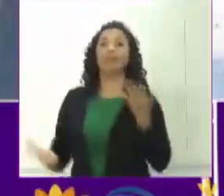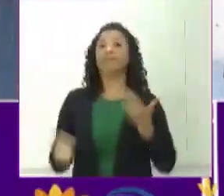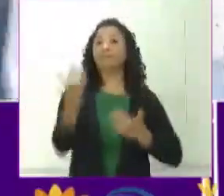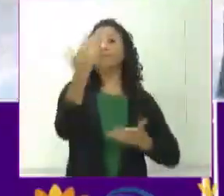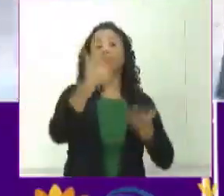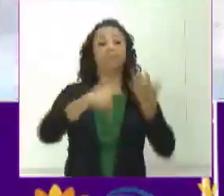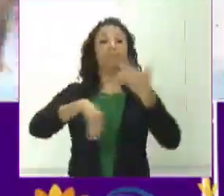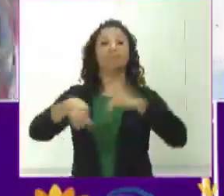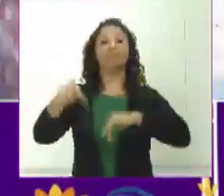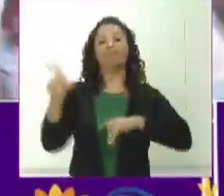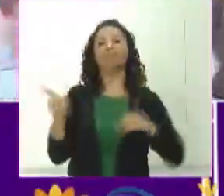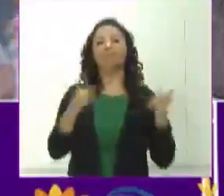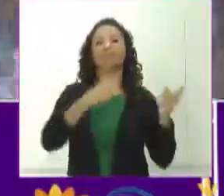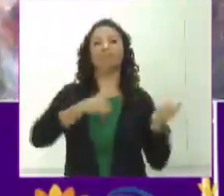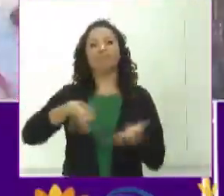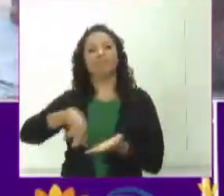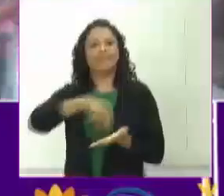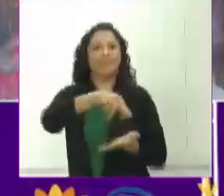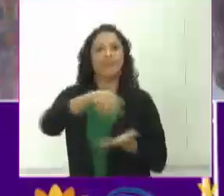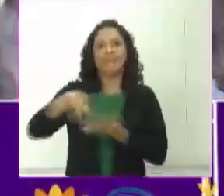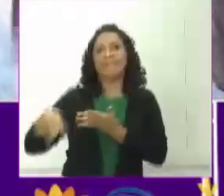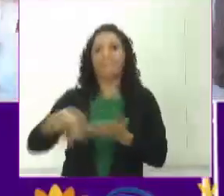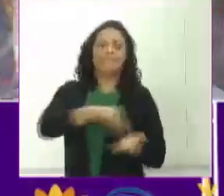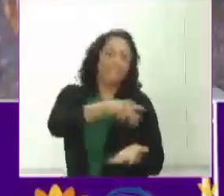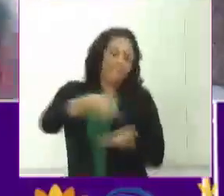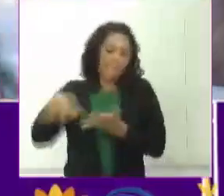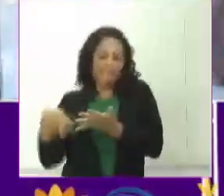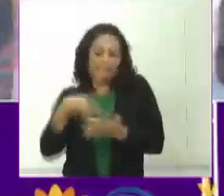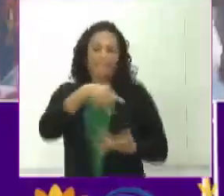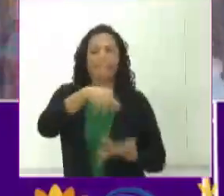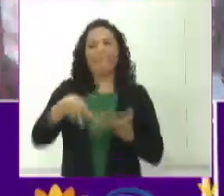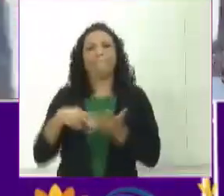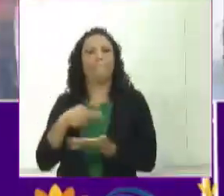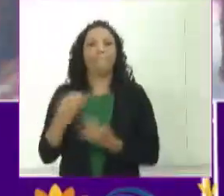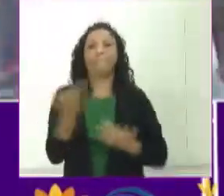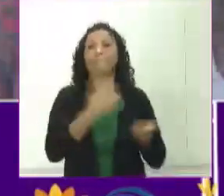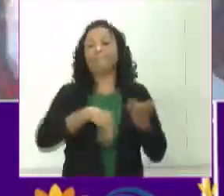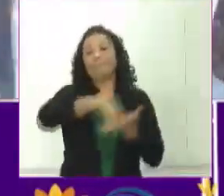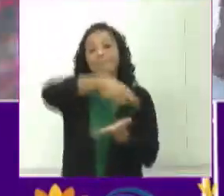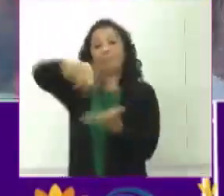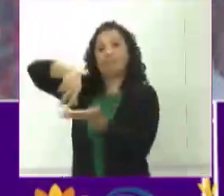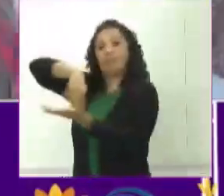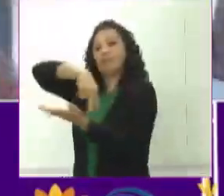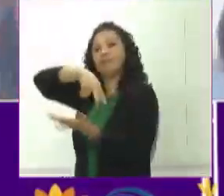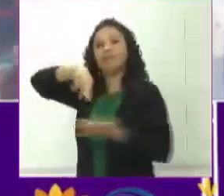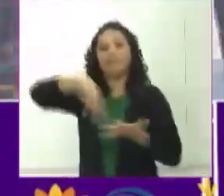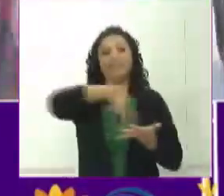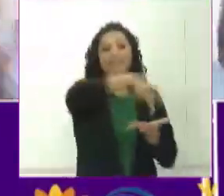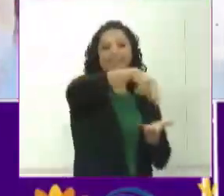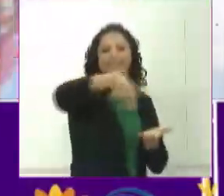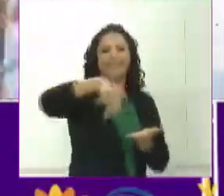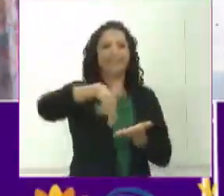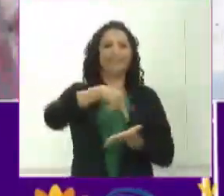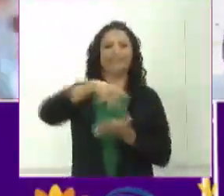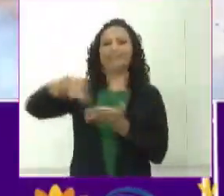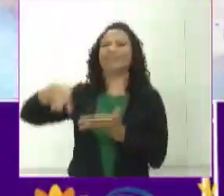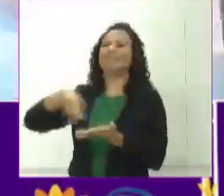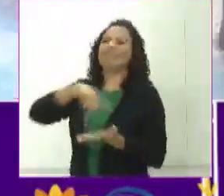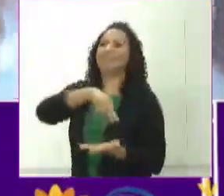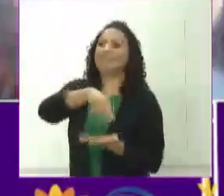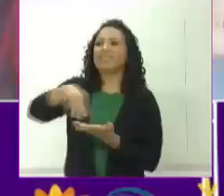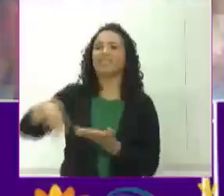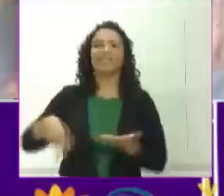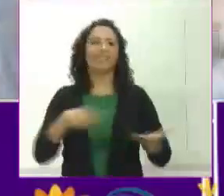Alô, João, da Bé, Luiz Coiaiá, da São João com Raquel e eu com Sinha. Pesa